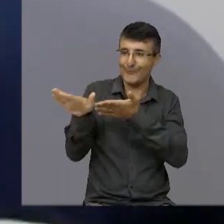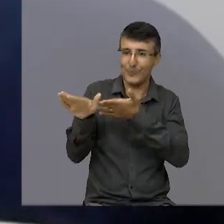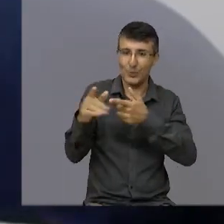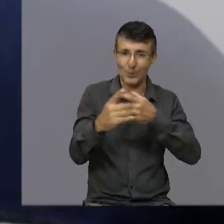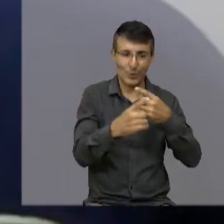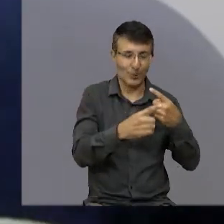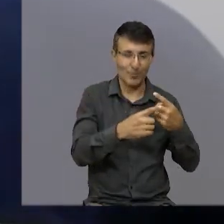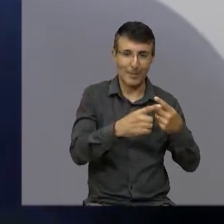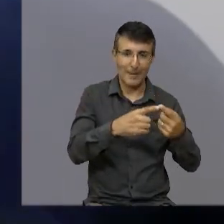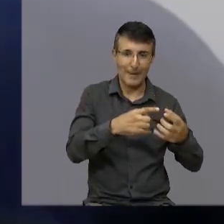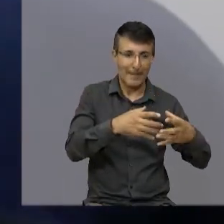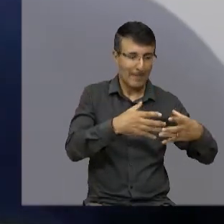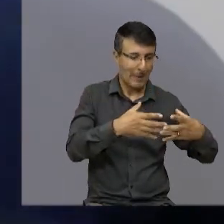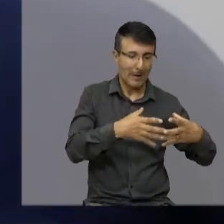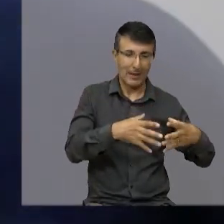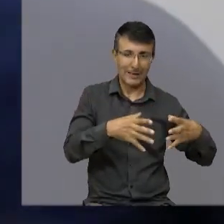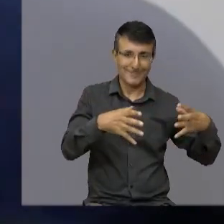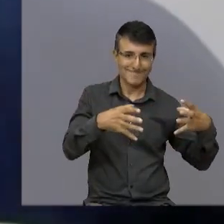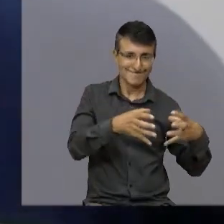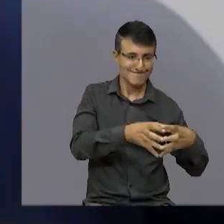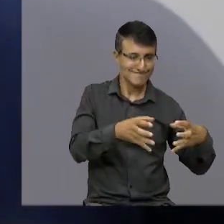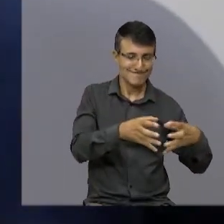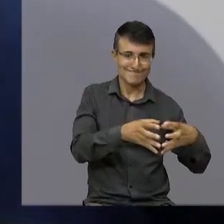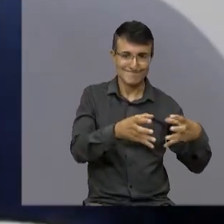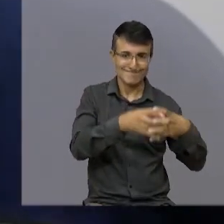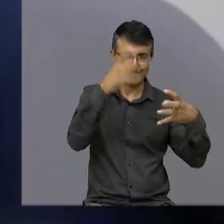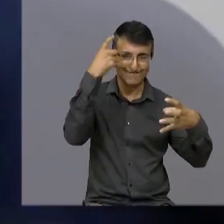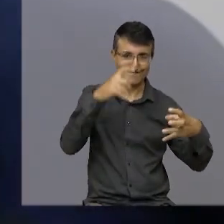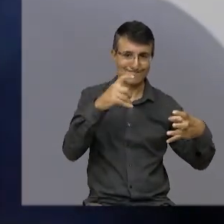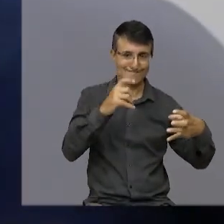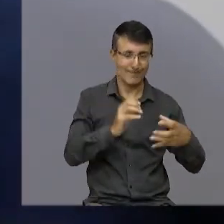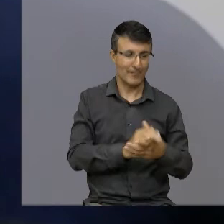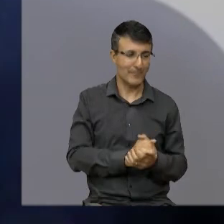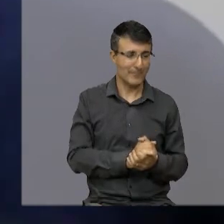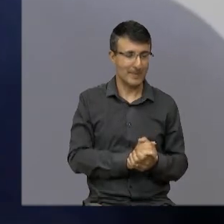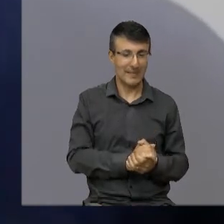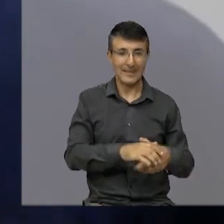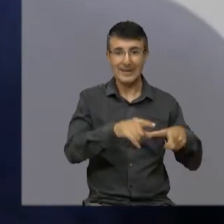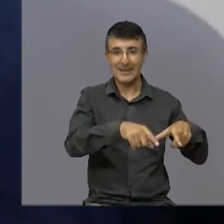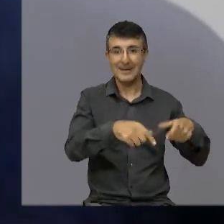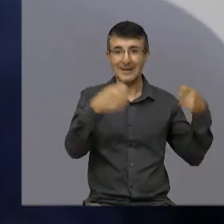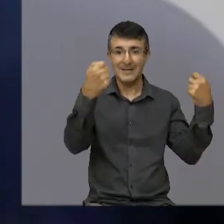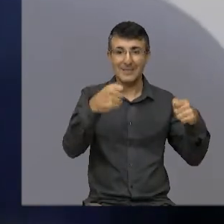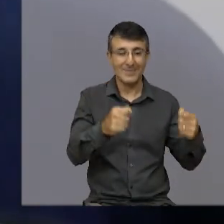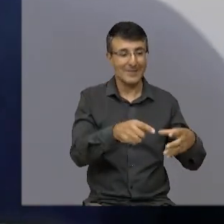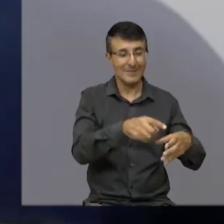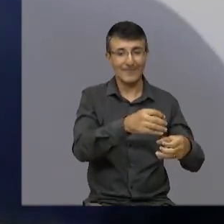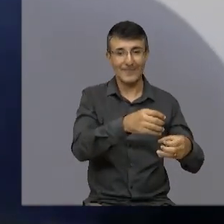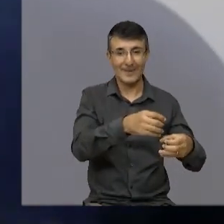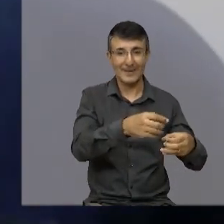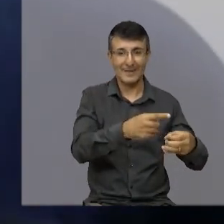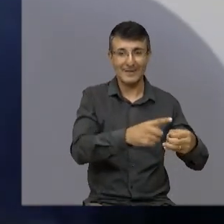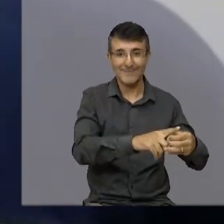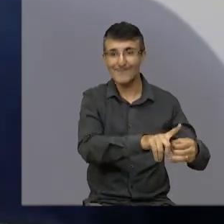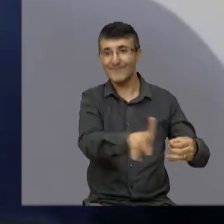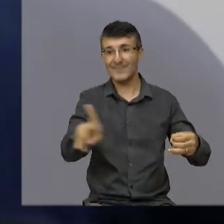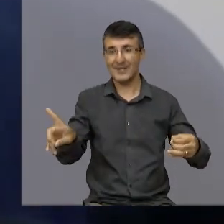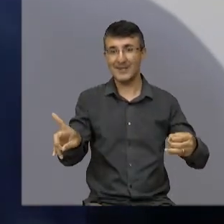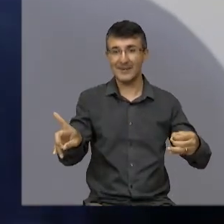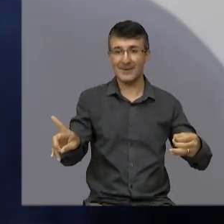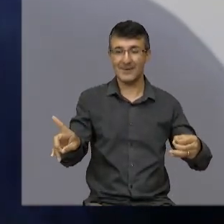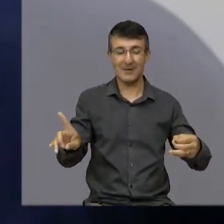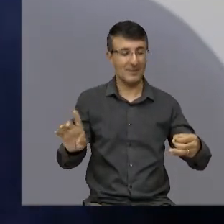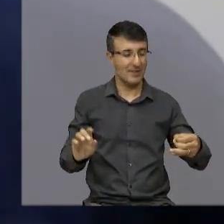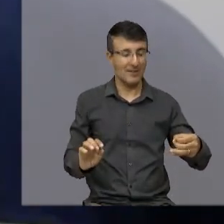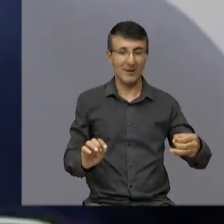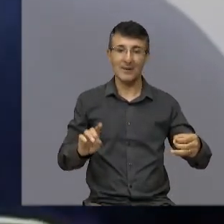coisa que a rede tem que ajudar, que ela saia desse ciclo, porque senão ela vai voltar novamente com o agressor, e aí ela vai